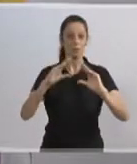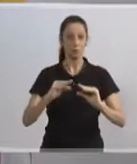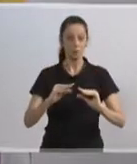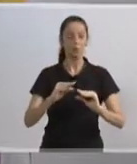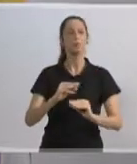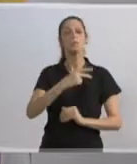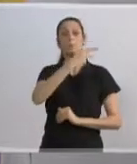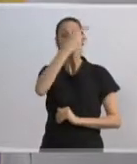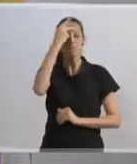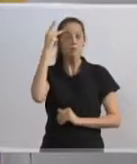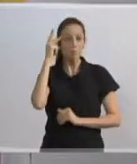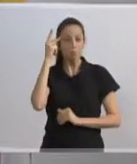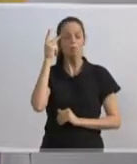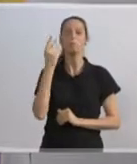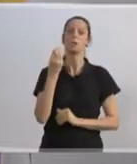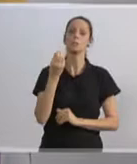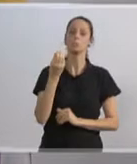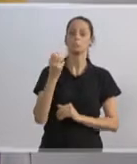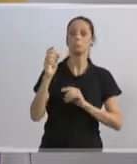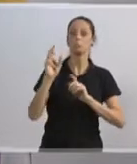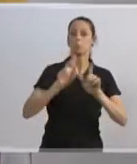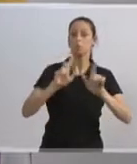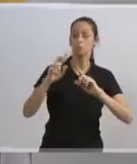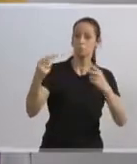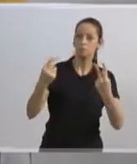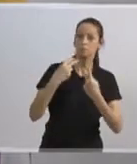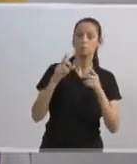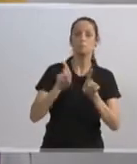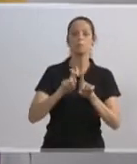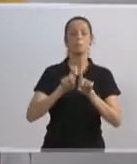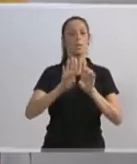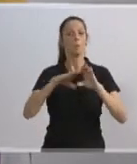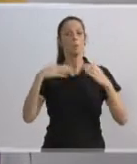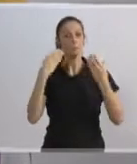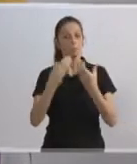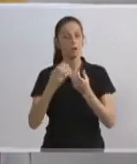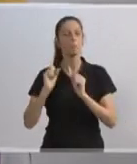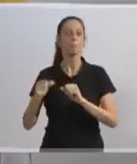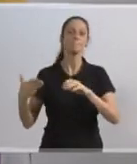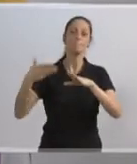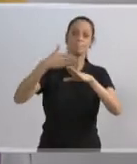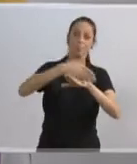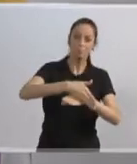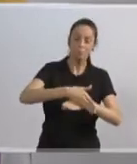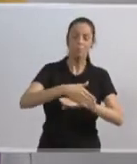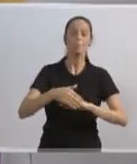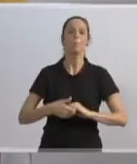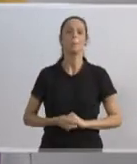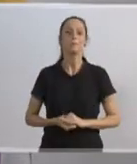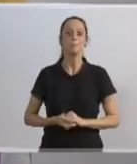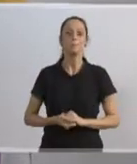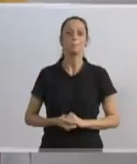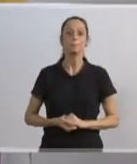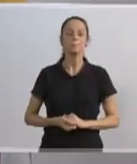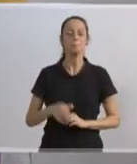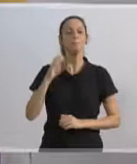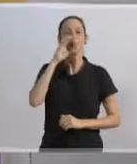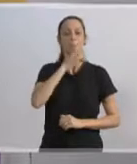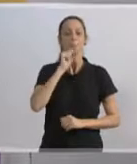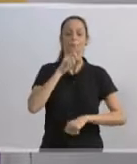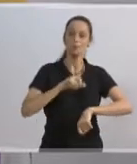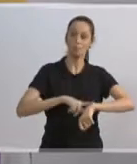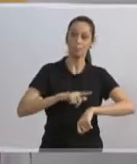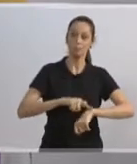telespectadores da comunidade em geral está a cortar muitos convidados e notou bié no sábado digo do sapato a partida